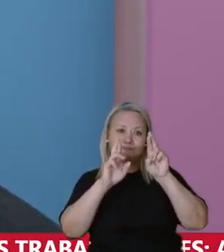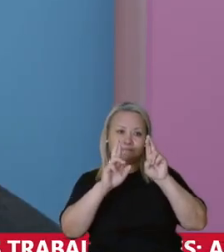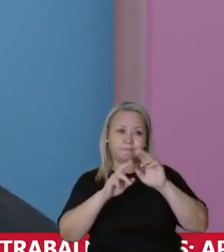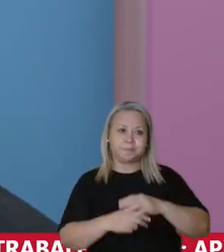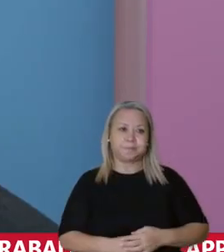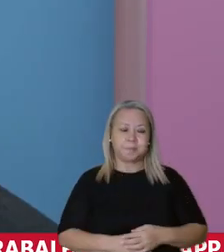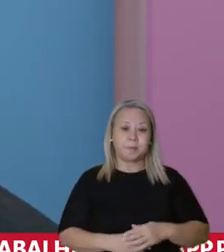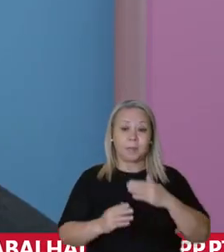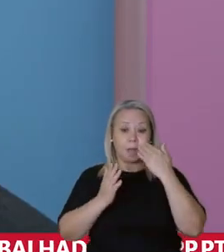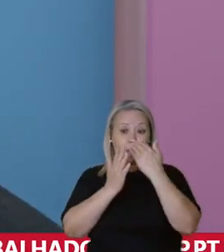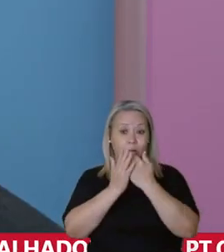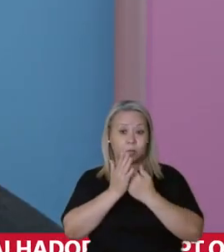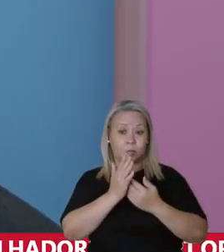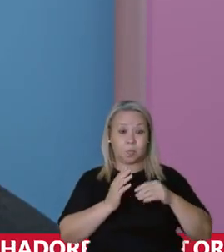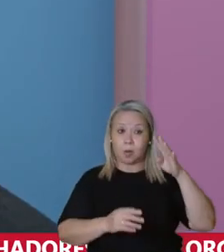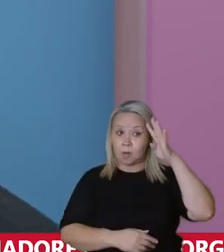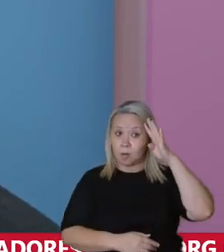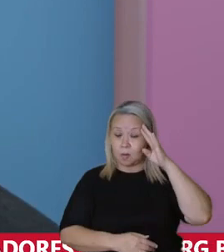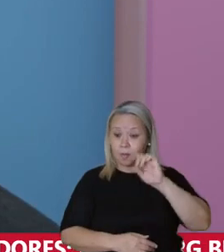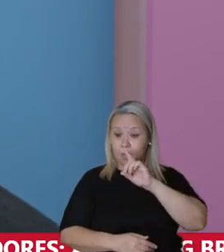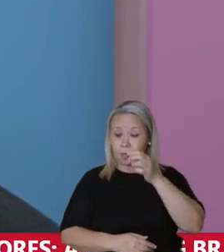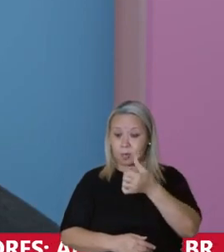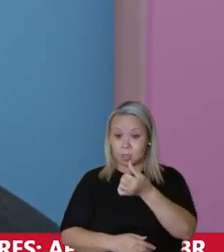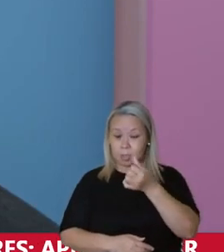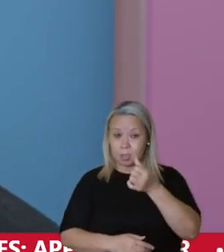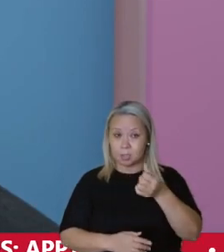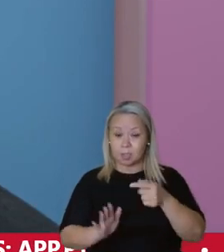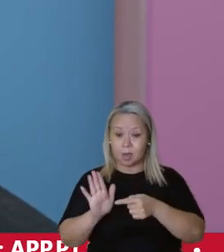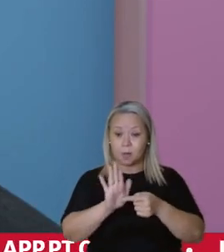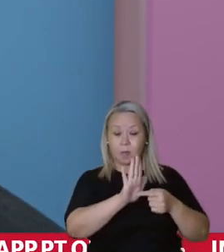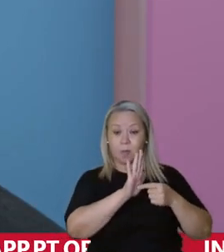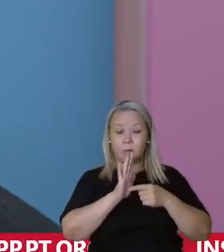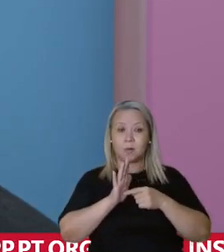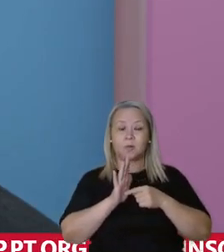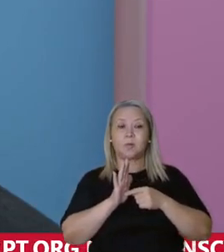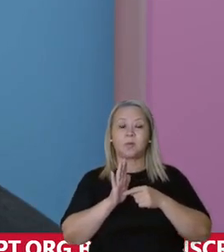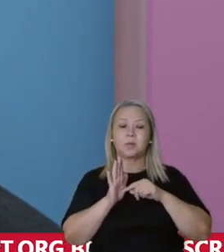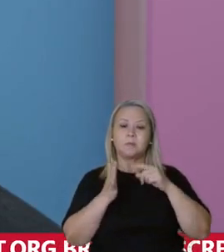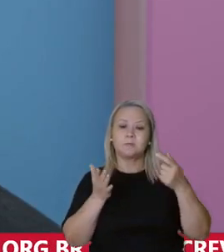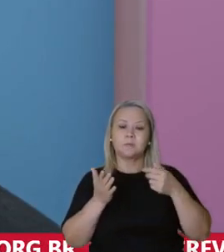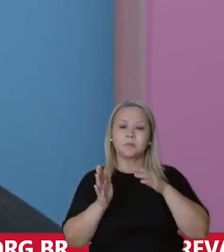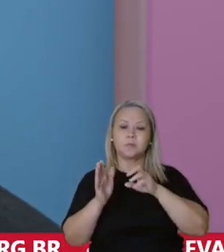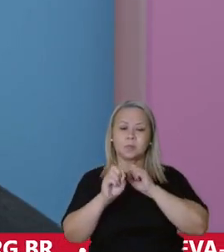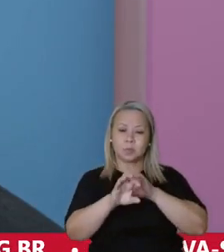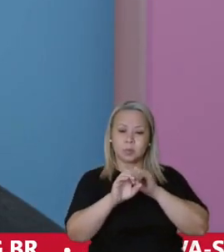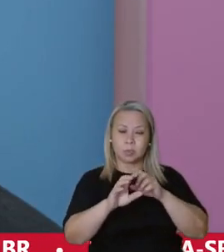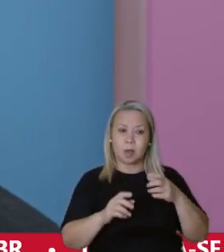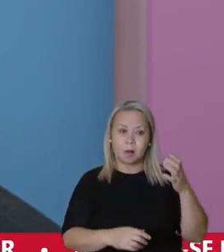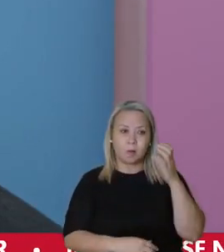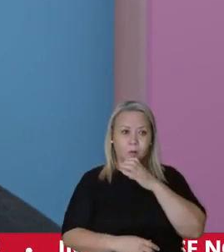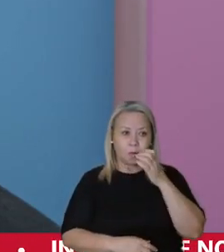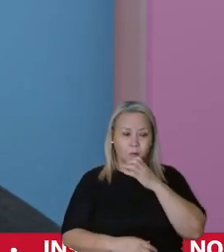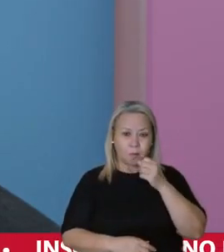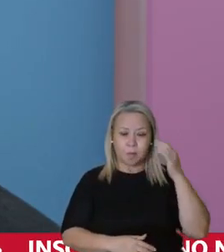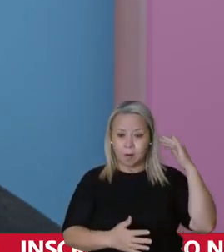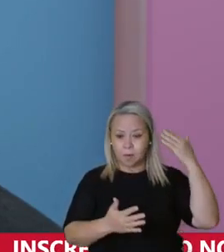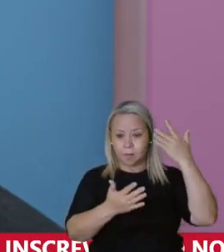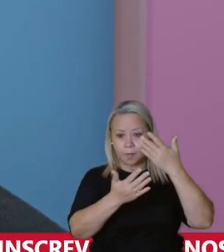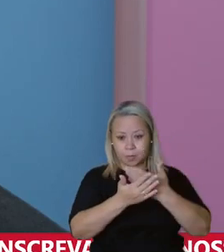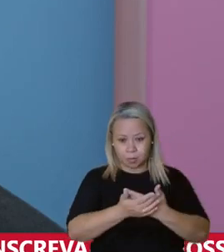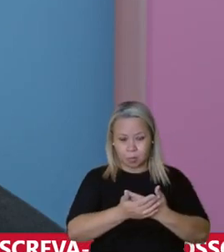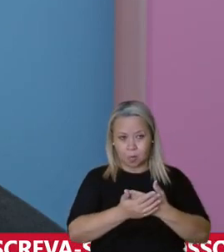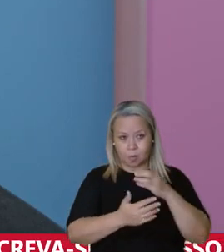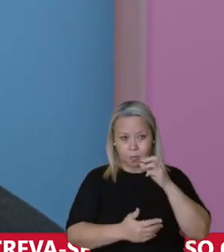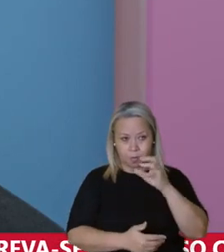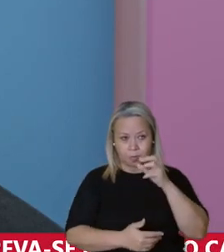No programa de quarta-feira, dia 6, exibimos trechos das aulas Um Breve Histórico dos Feminismos com a cientista social Tatal